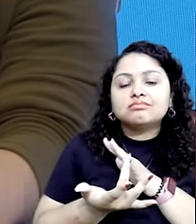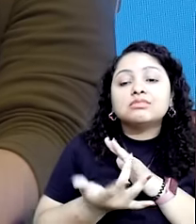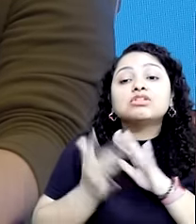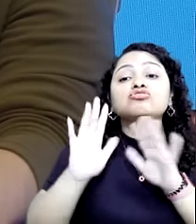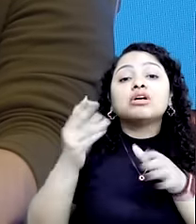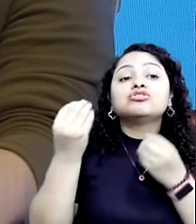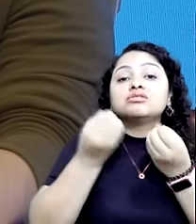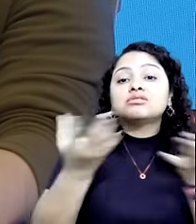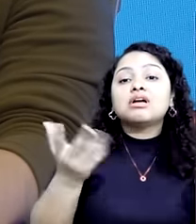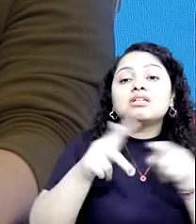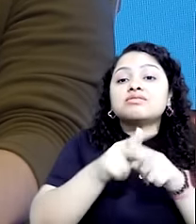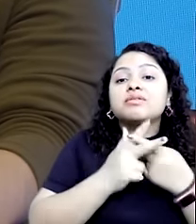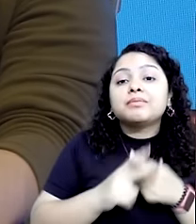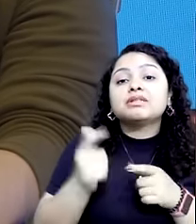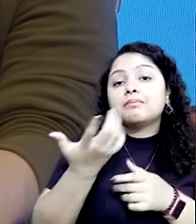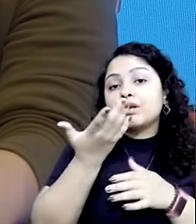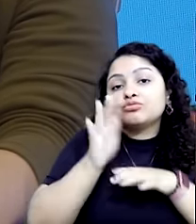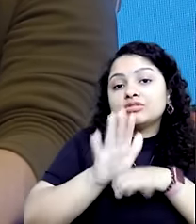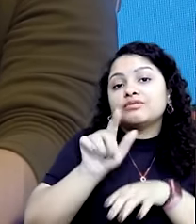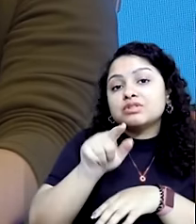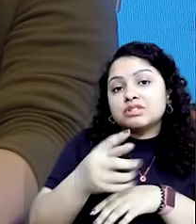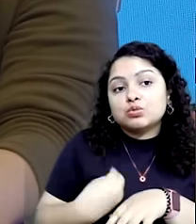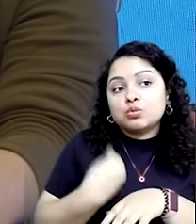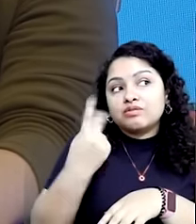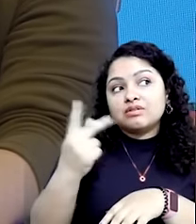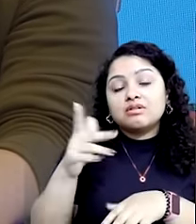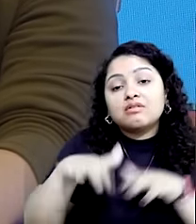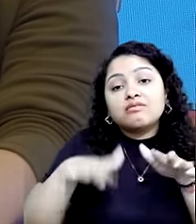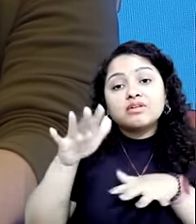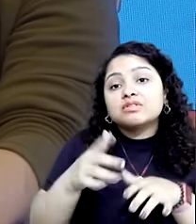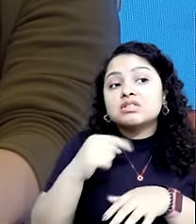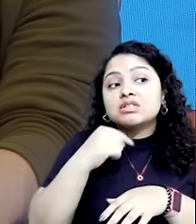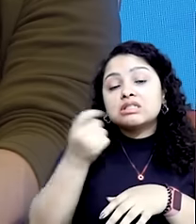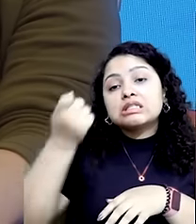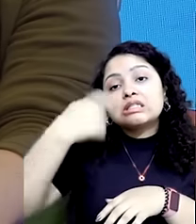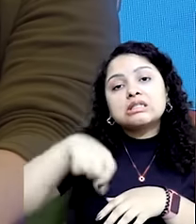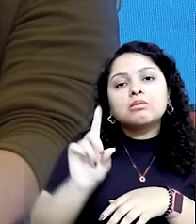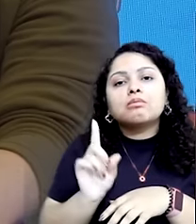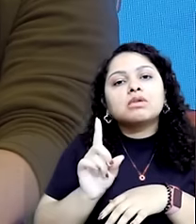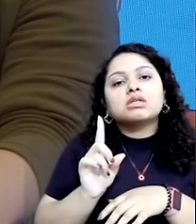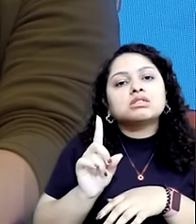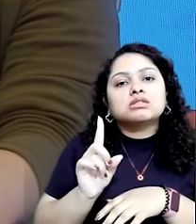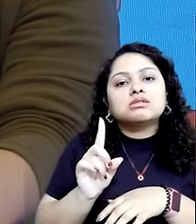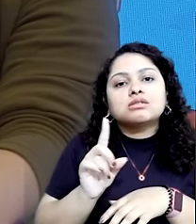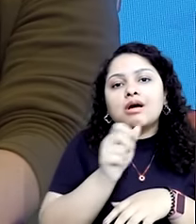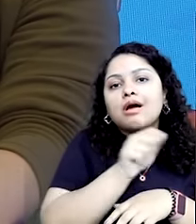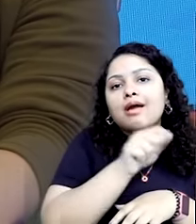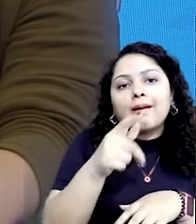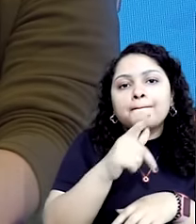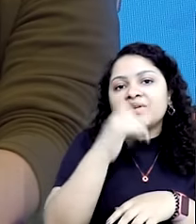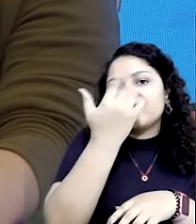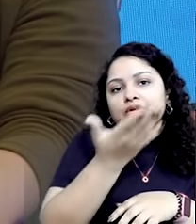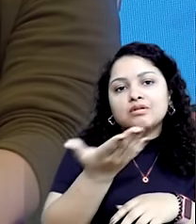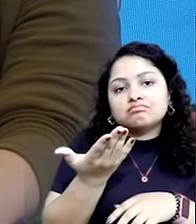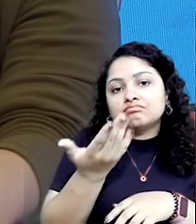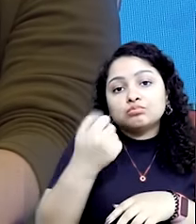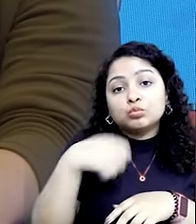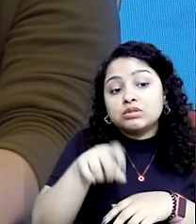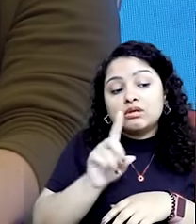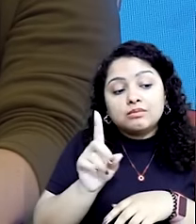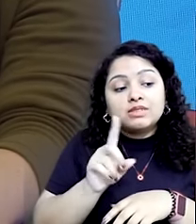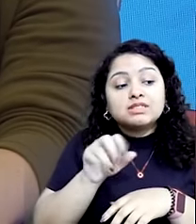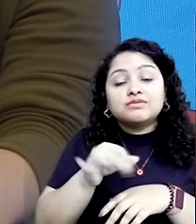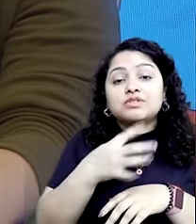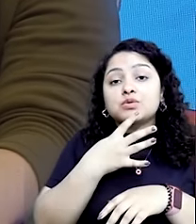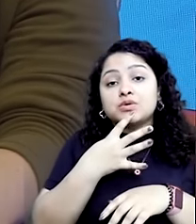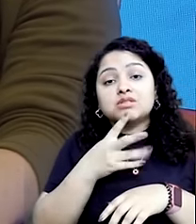ferramentas para facilitar a sua vida e às vezes você nem precisar recorrer né a um aplicativo ali fora então quem quem não conhece